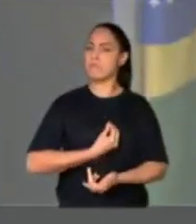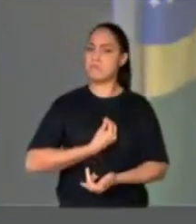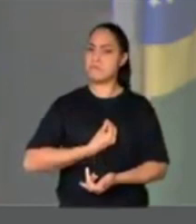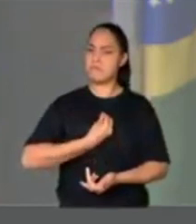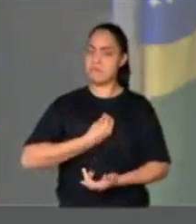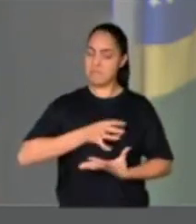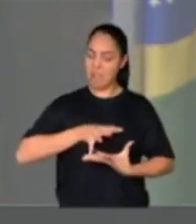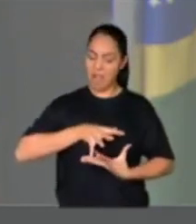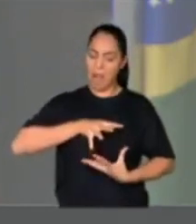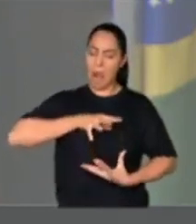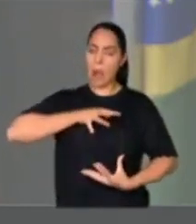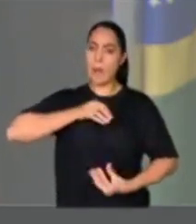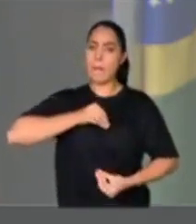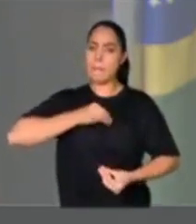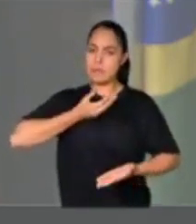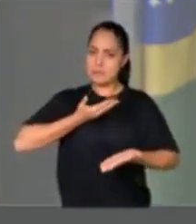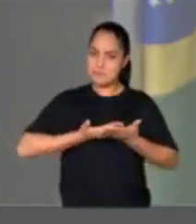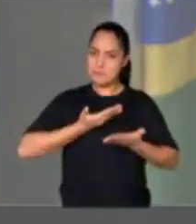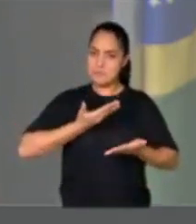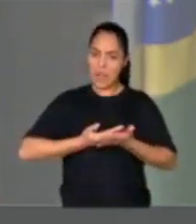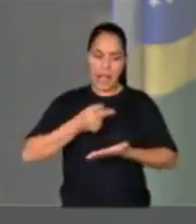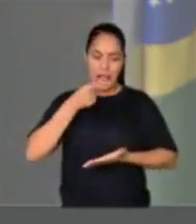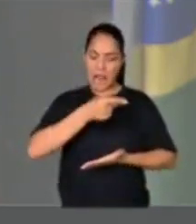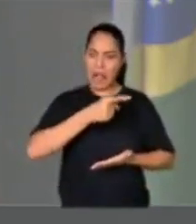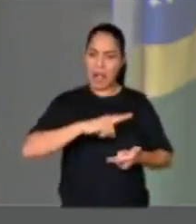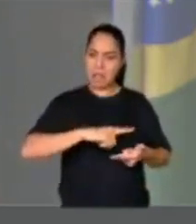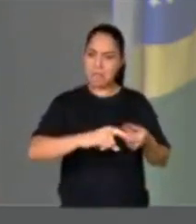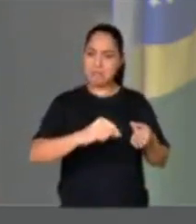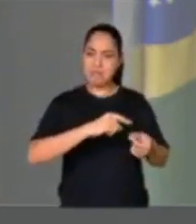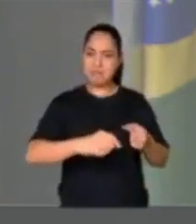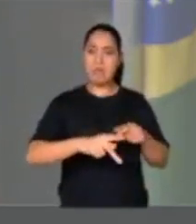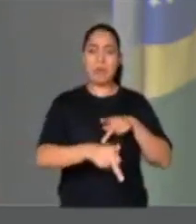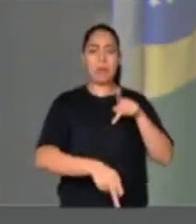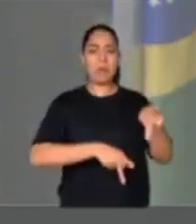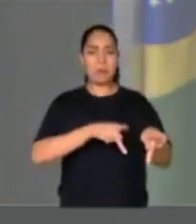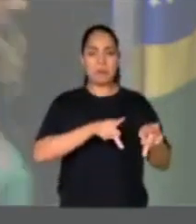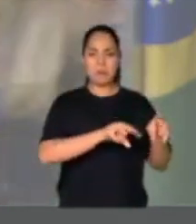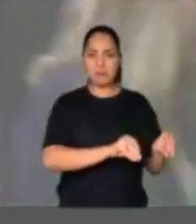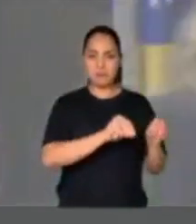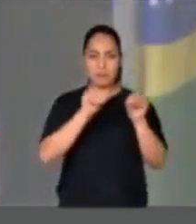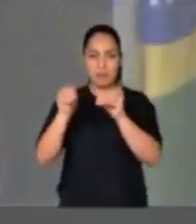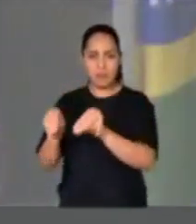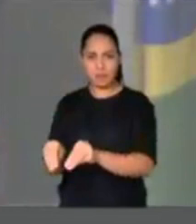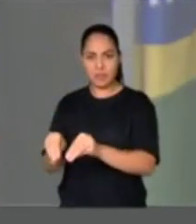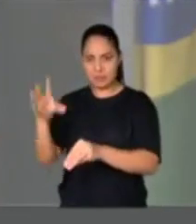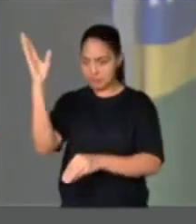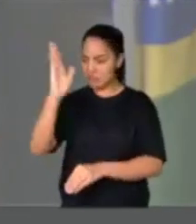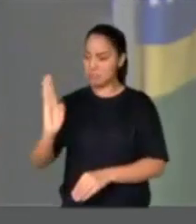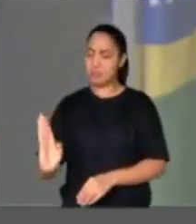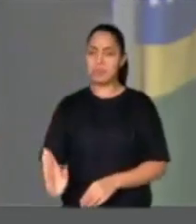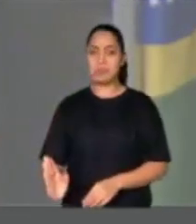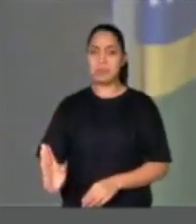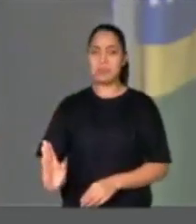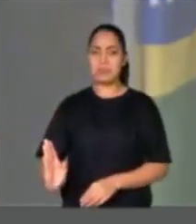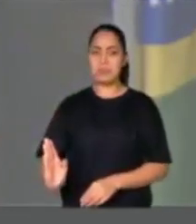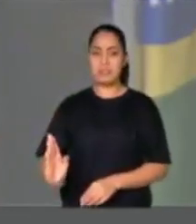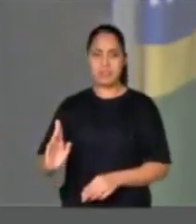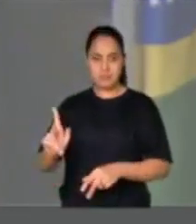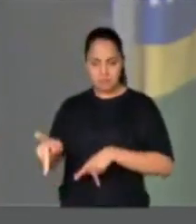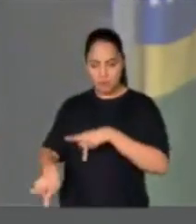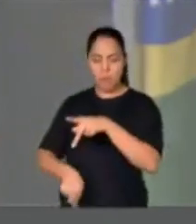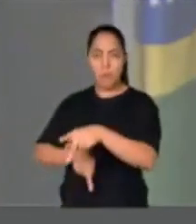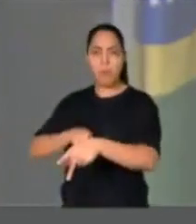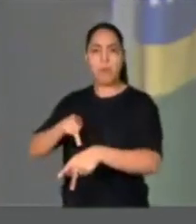da alma do nosso povo que veio até aqui o Brasil e acabou se tornando um povo